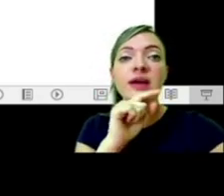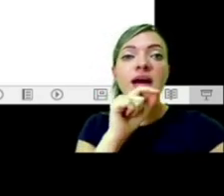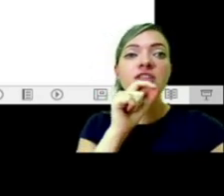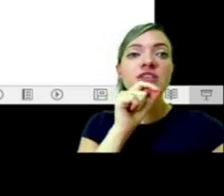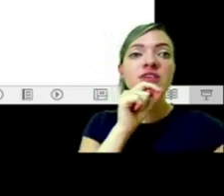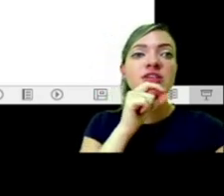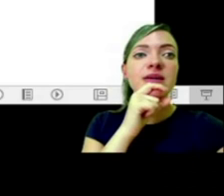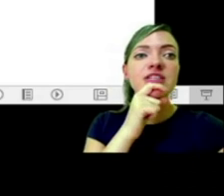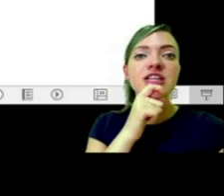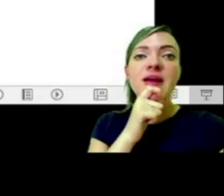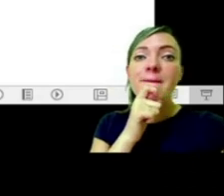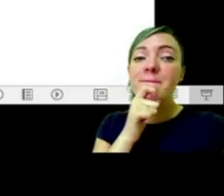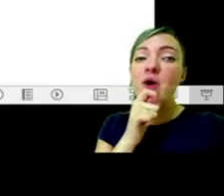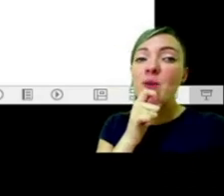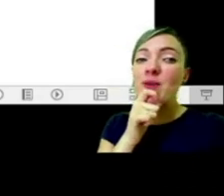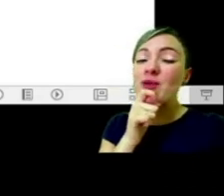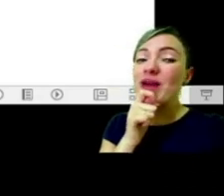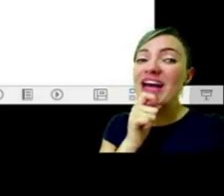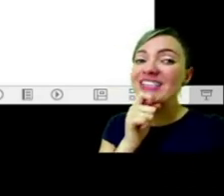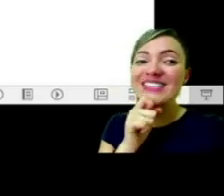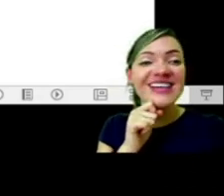um, hein? A gente vai chamar de